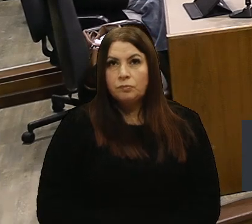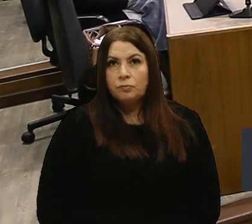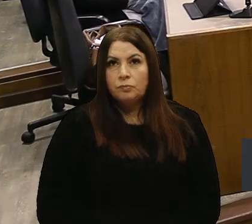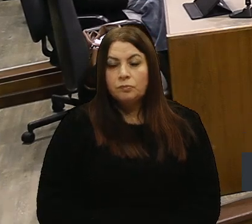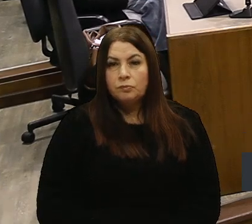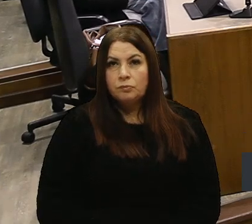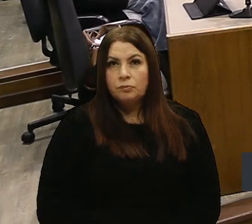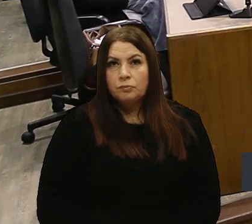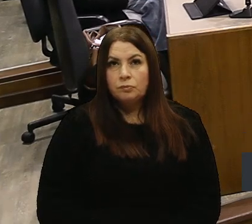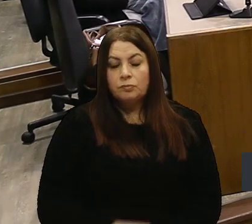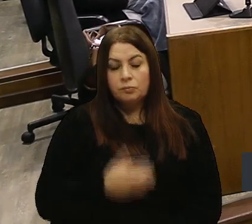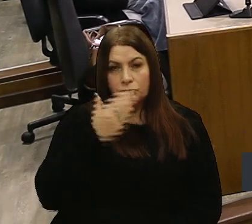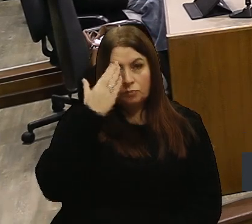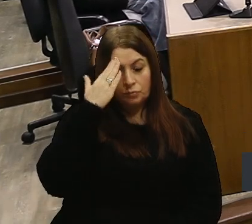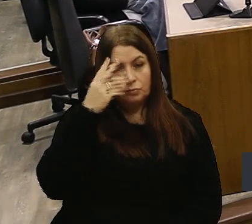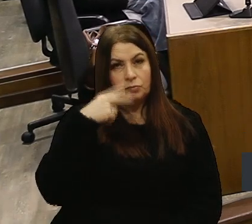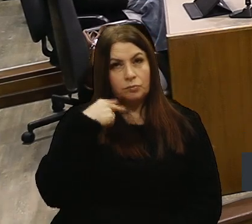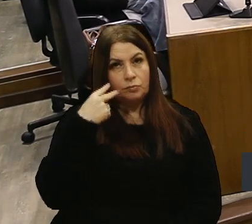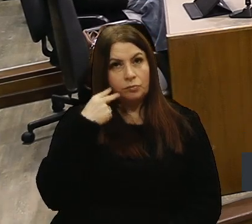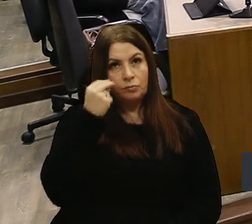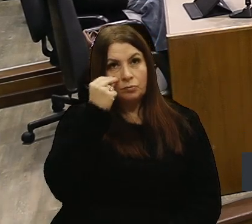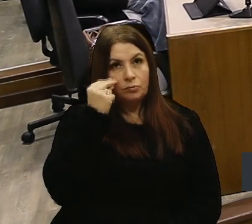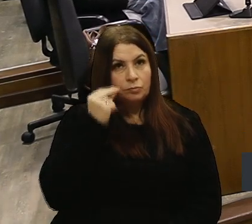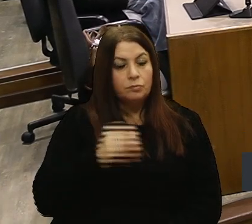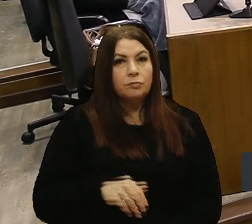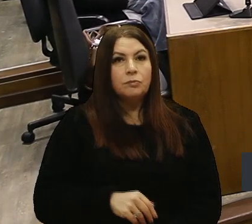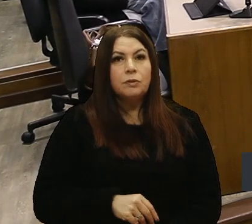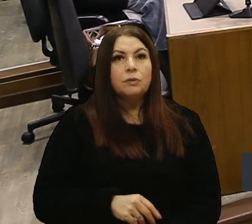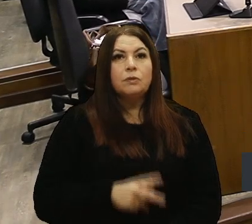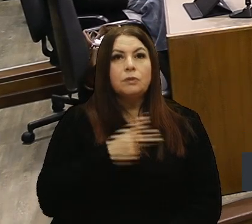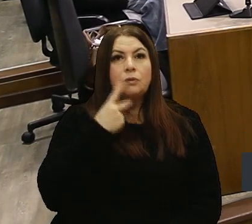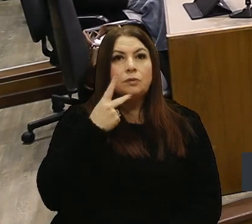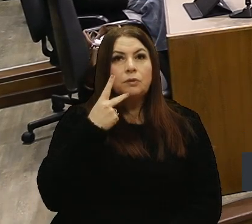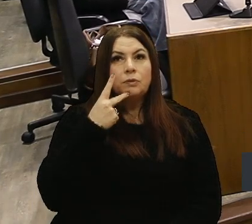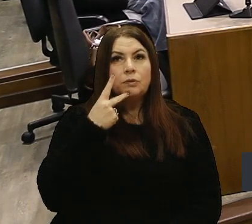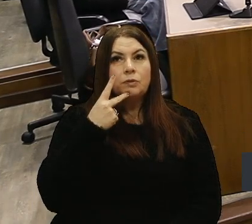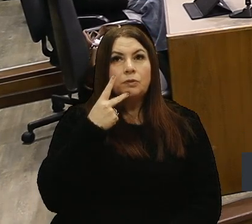Obrigado, vereador Cláudio Libardi. Com a palavra, vereador José Abreu Jack.